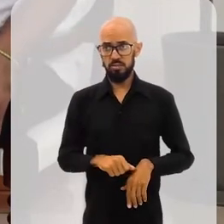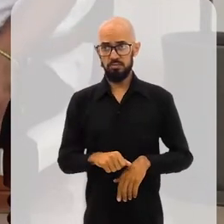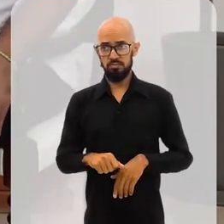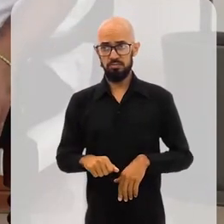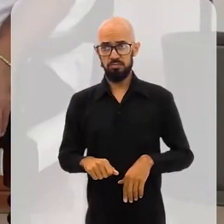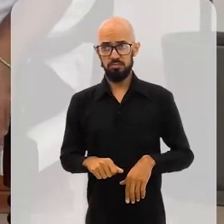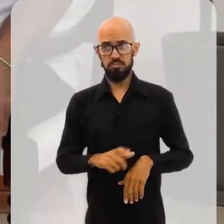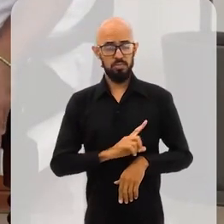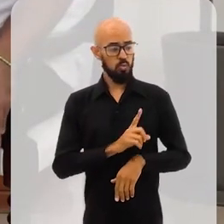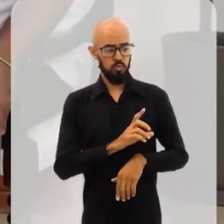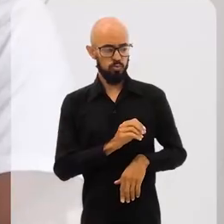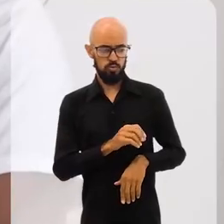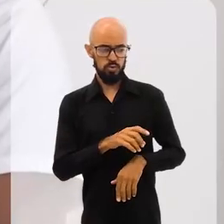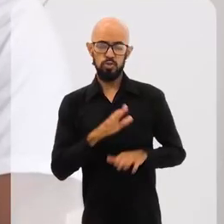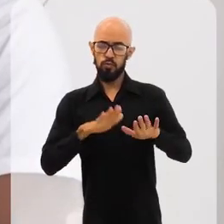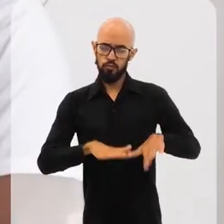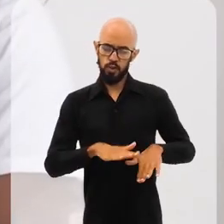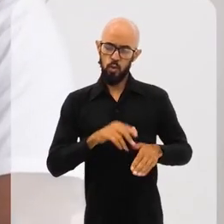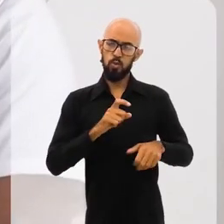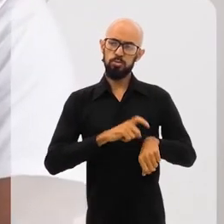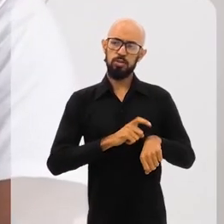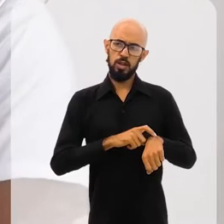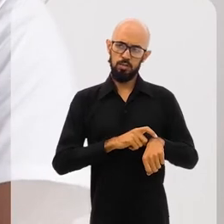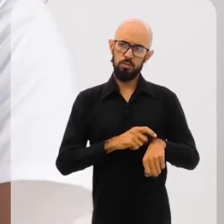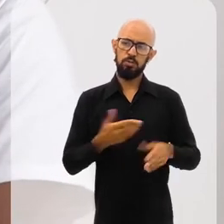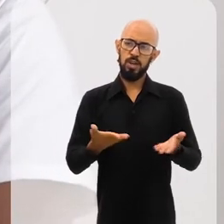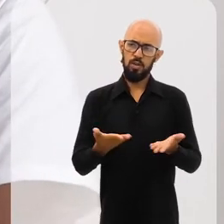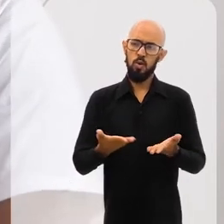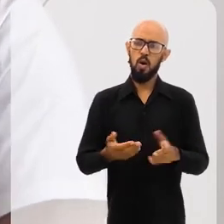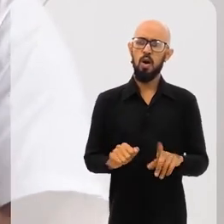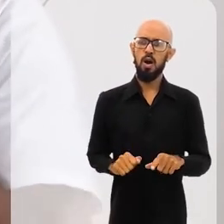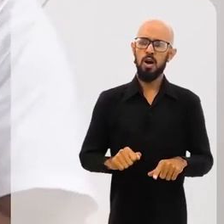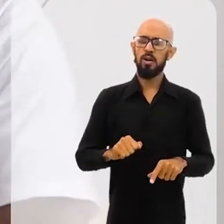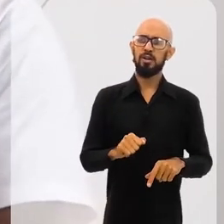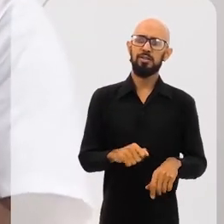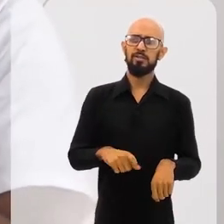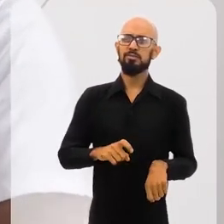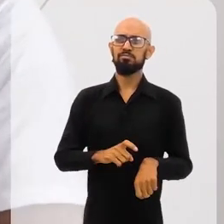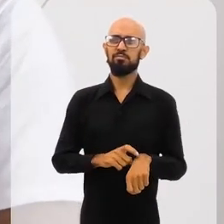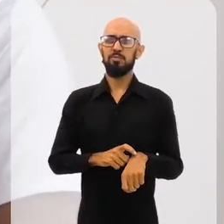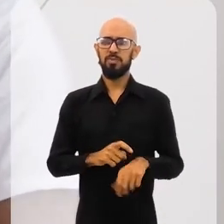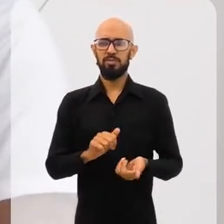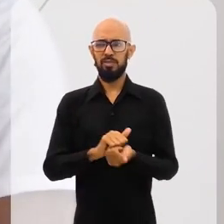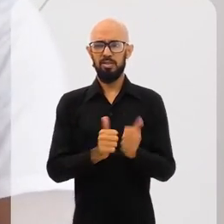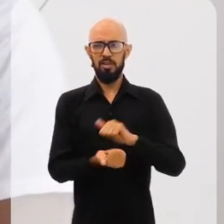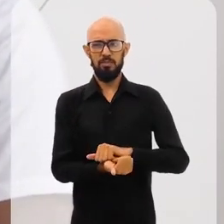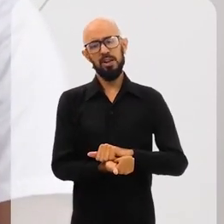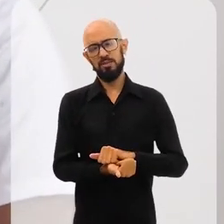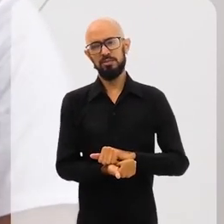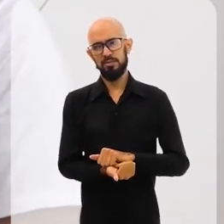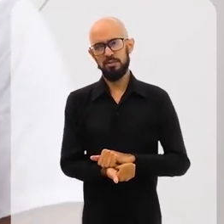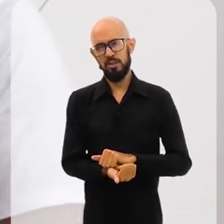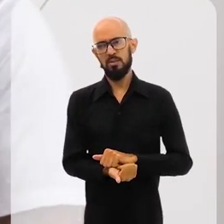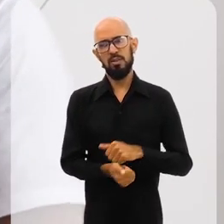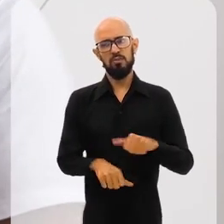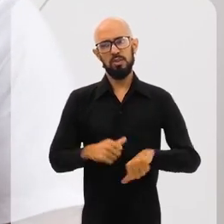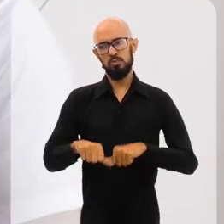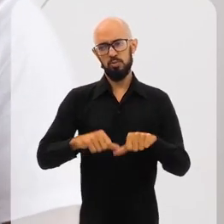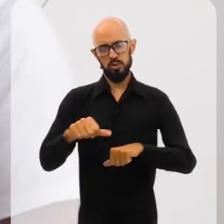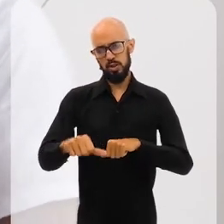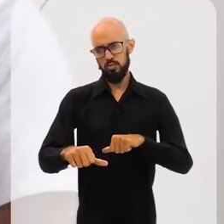prevaleceu? Na verdade, não prevaleceu. Prevaleceu por um tempo. E agora, diante desse processo de